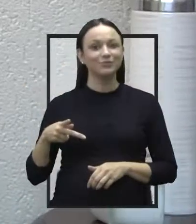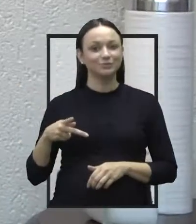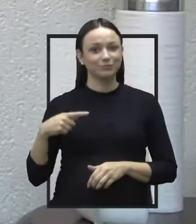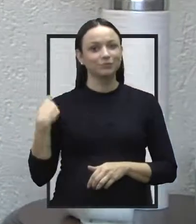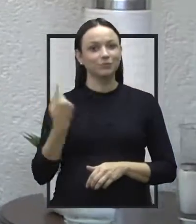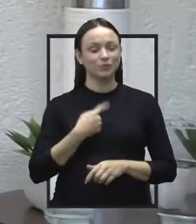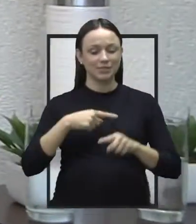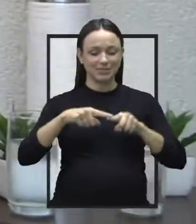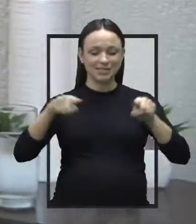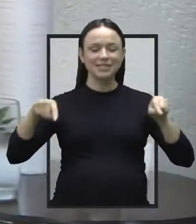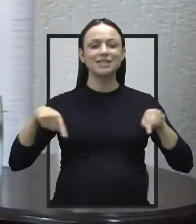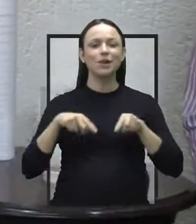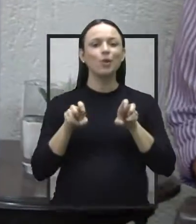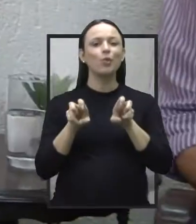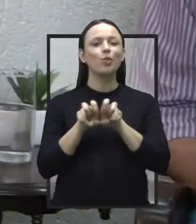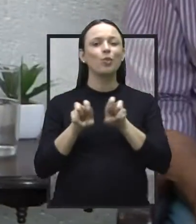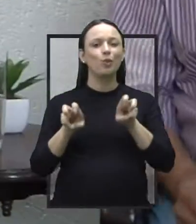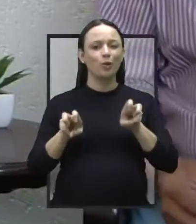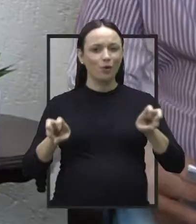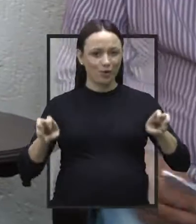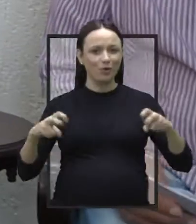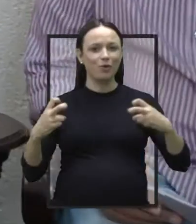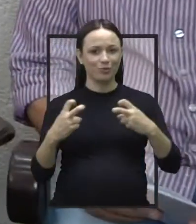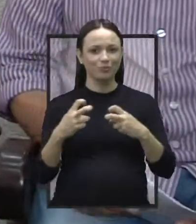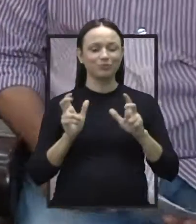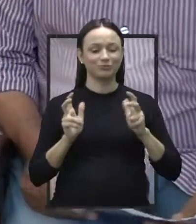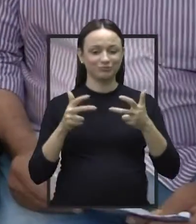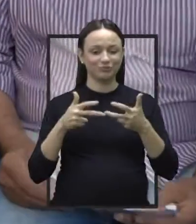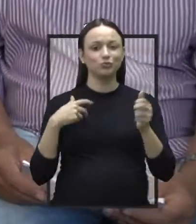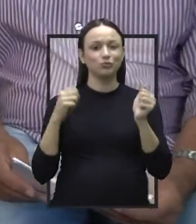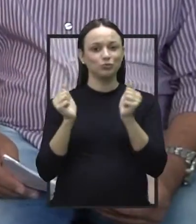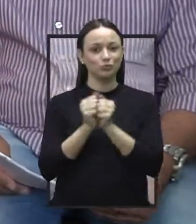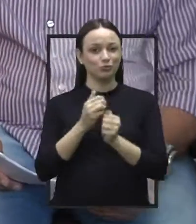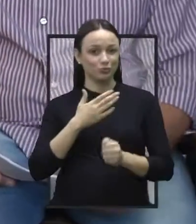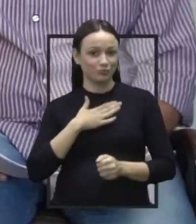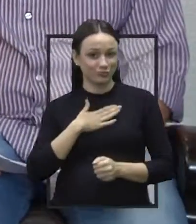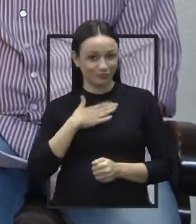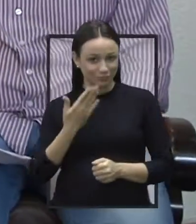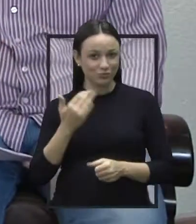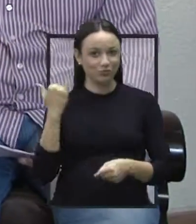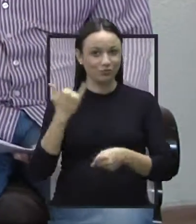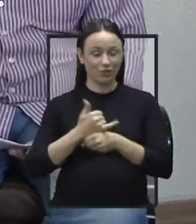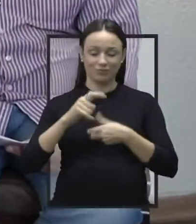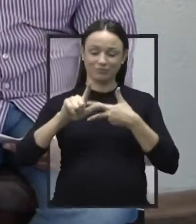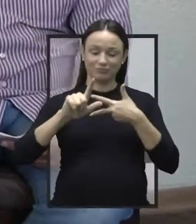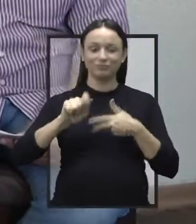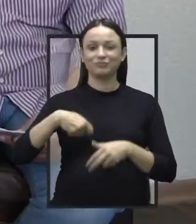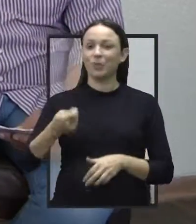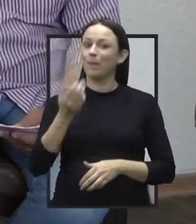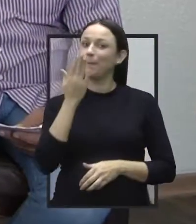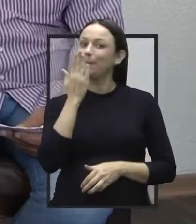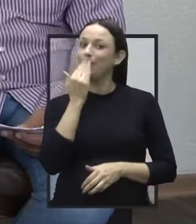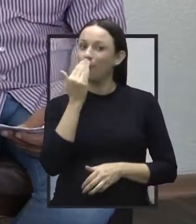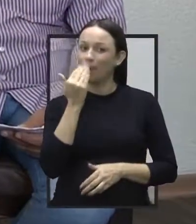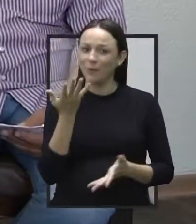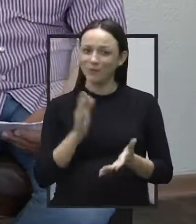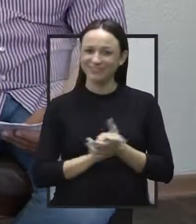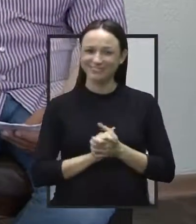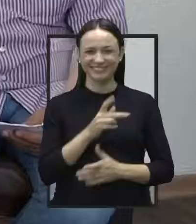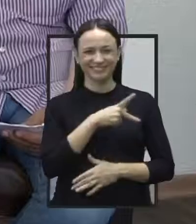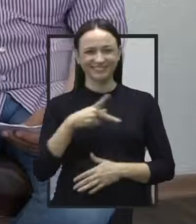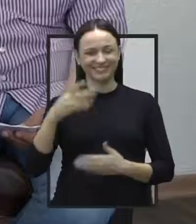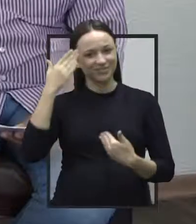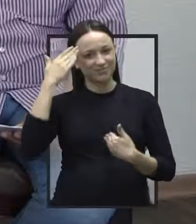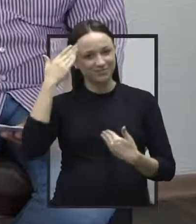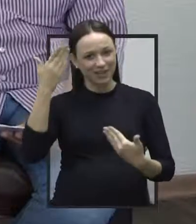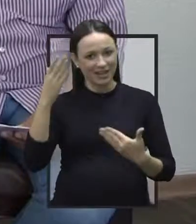nós estamos aqui no Salão Nobre da Câmara Municipal, ao meu lado o chefe do Poder Legislativo, o vereador José Carlos Borgo. Presidente, mais uma